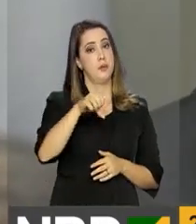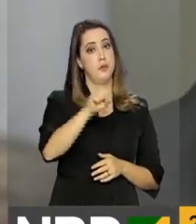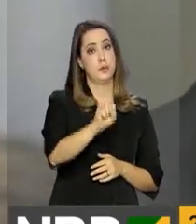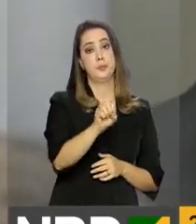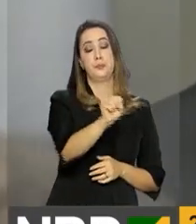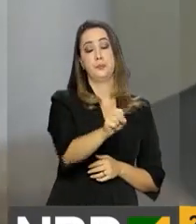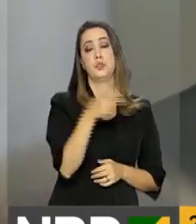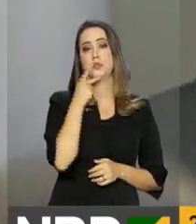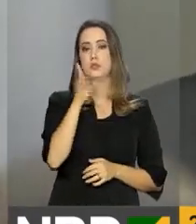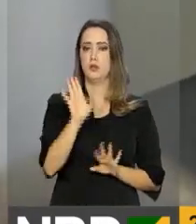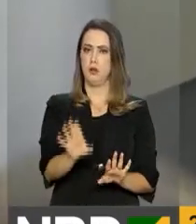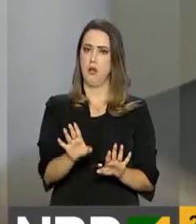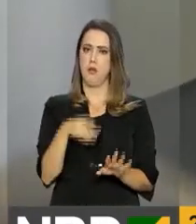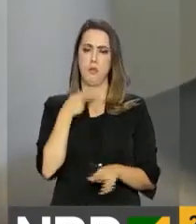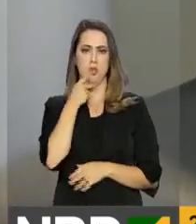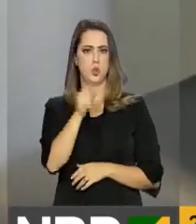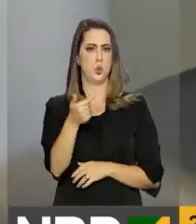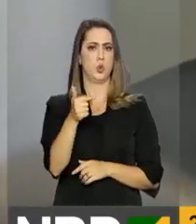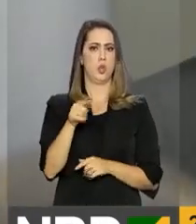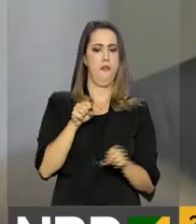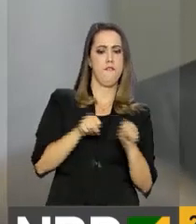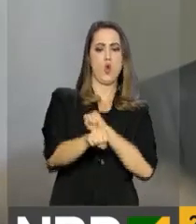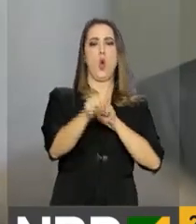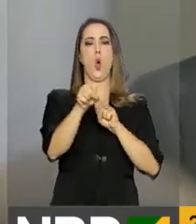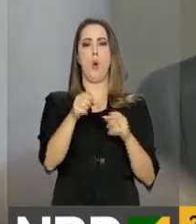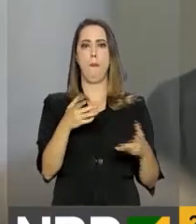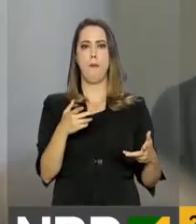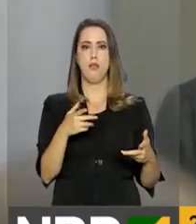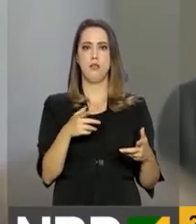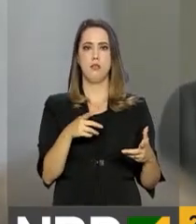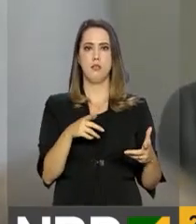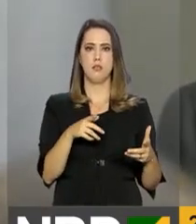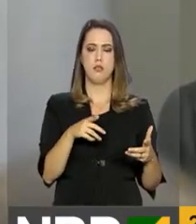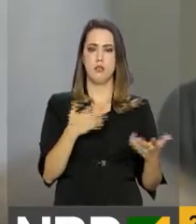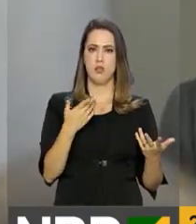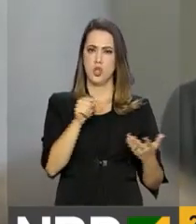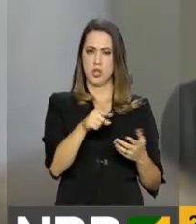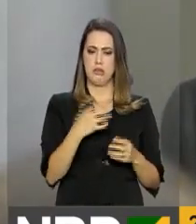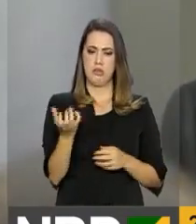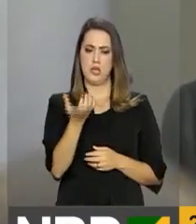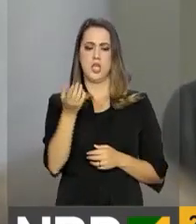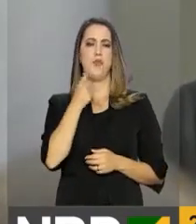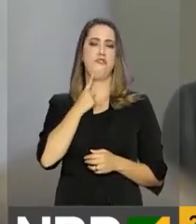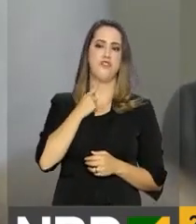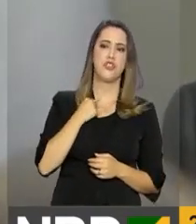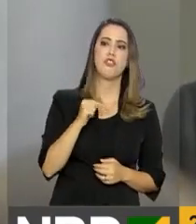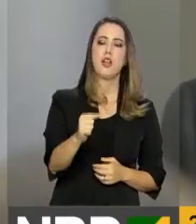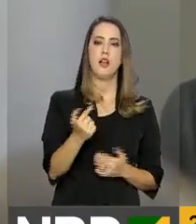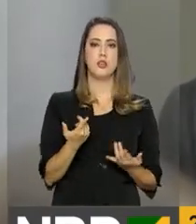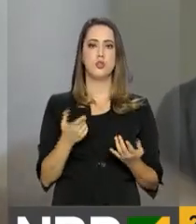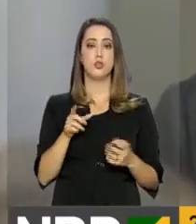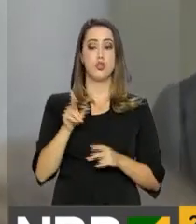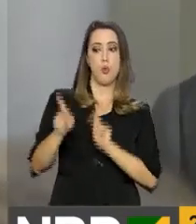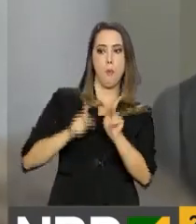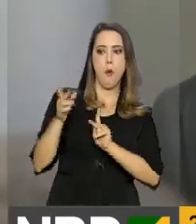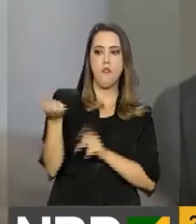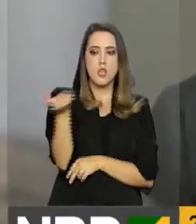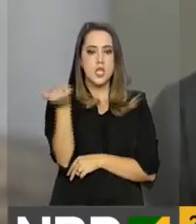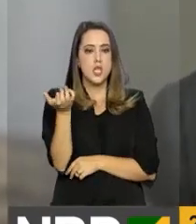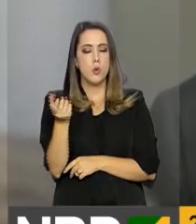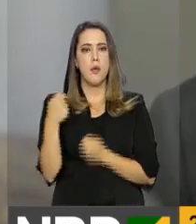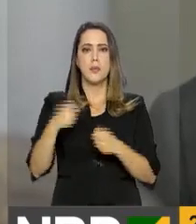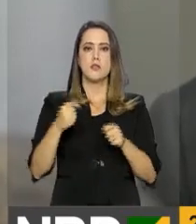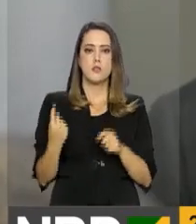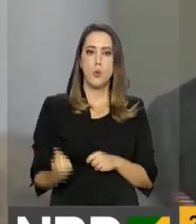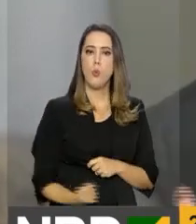interessante quando se diz, mas não houve golpe de Estado, houve um desejo de centralização. A ideia do povo era que devia haver